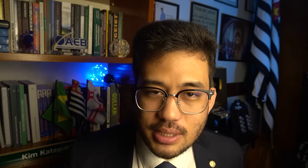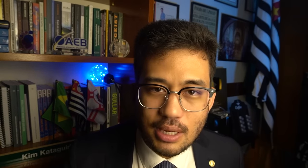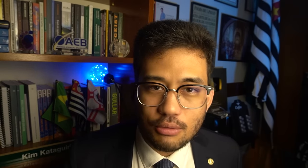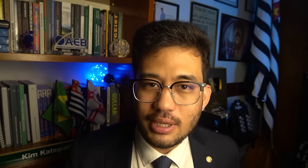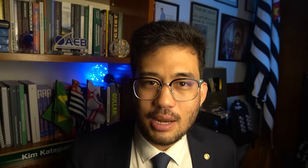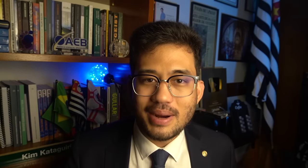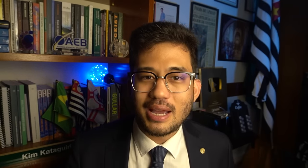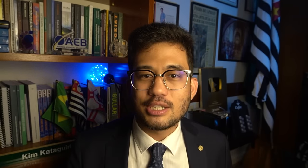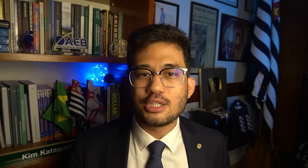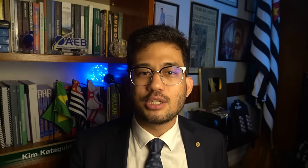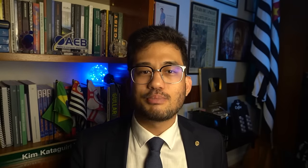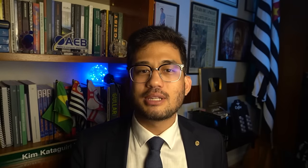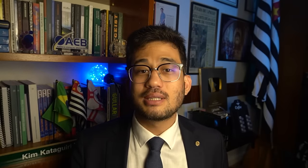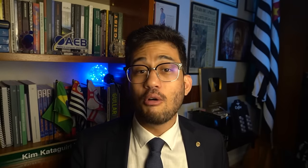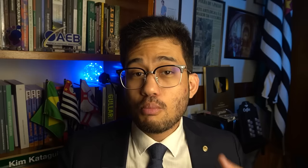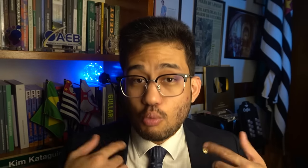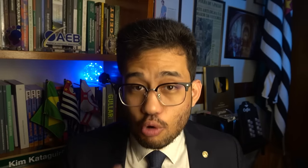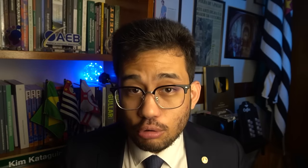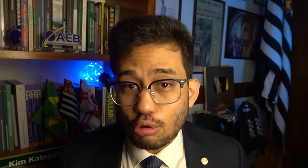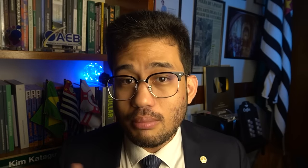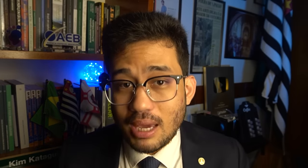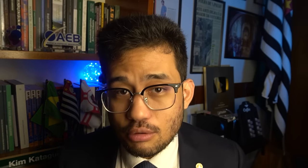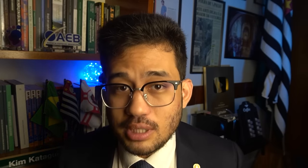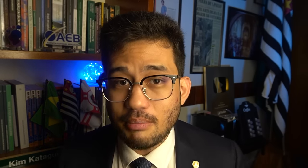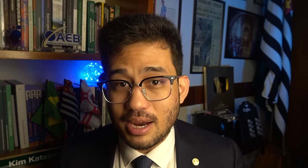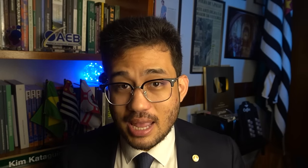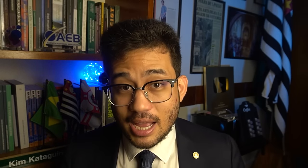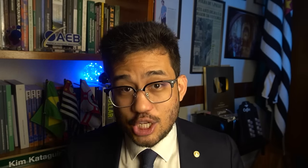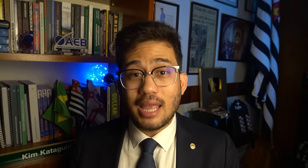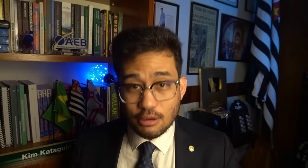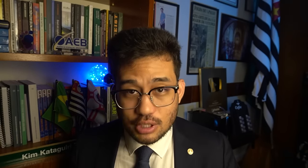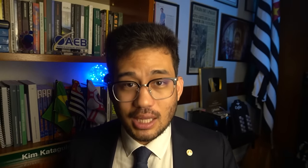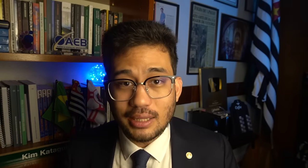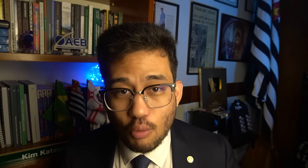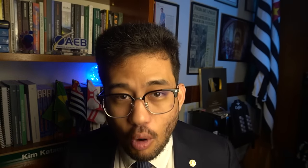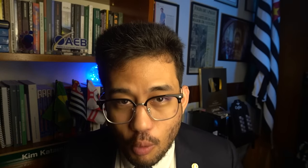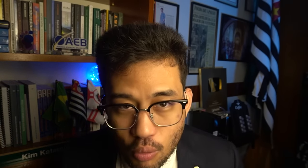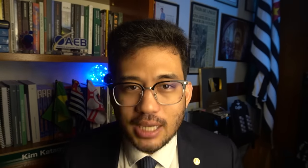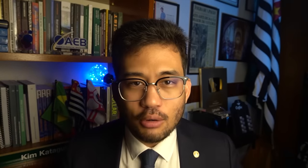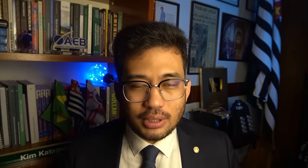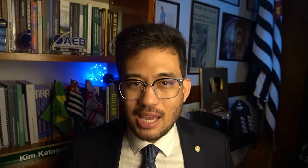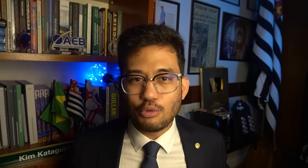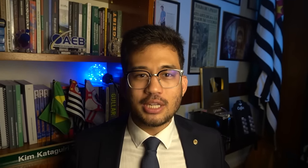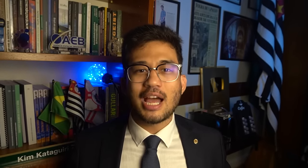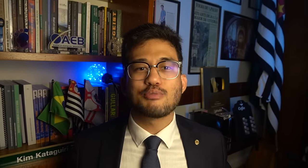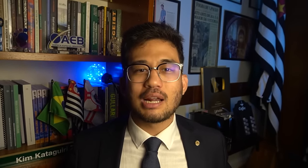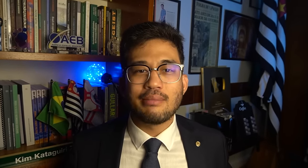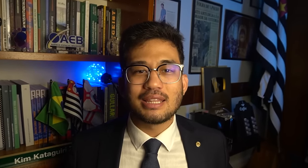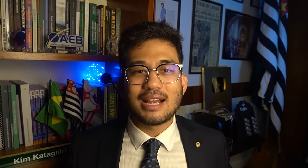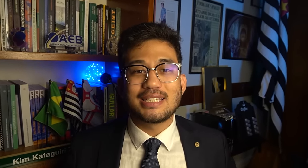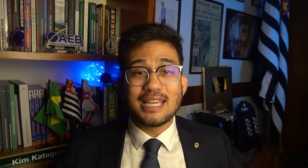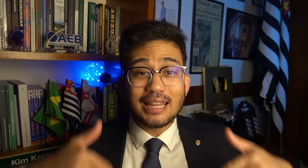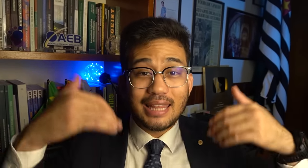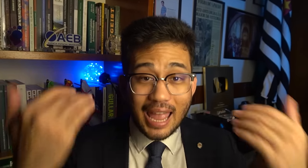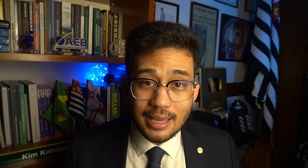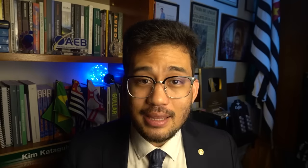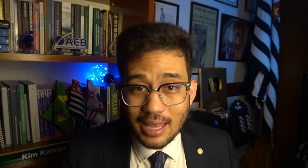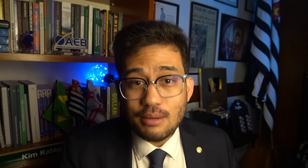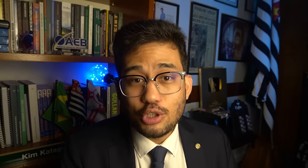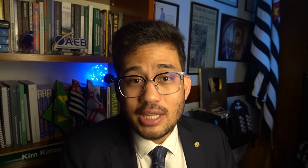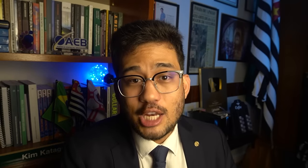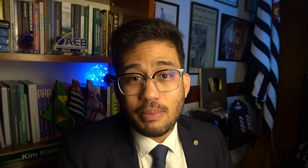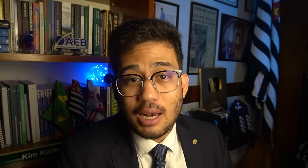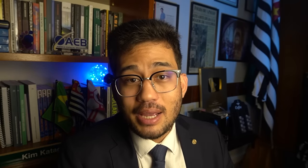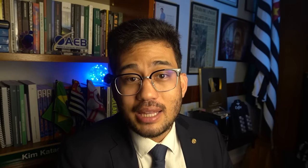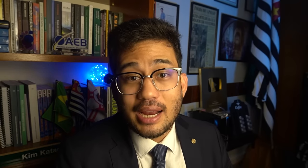de oposição não tem liberdade de expressão, muito menos liberdade tem o cidadão comum, que não tem imunidade parlamentar. Se até quem